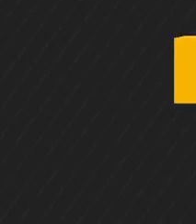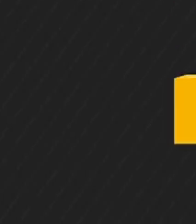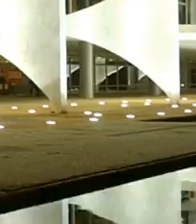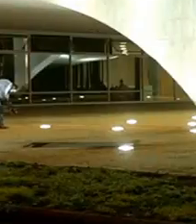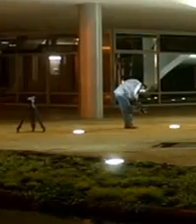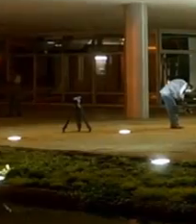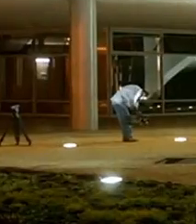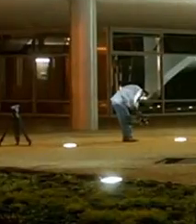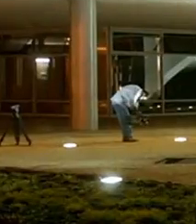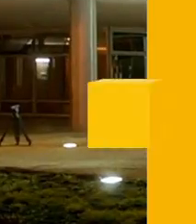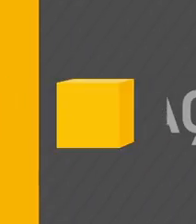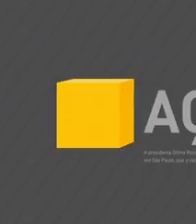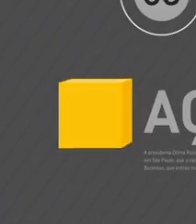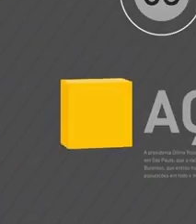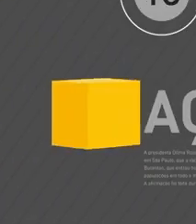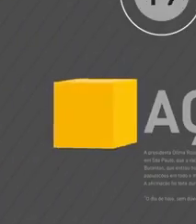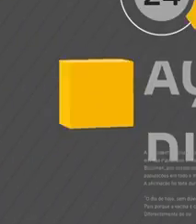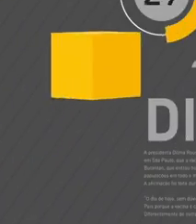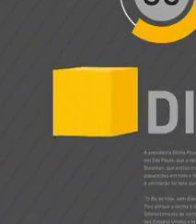olá